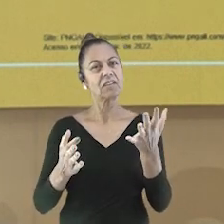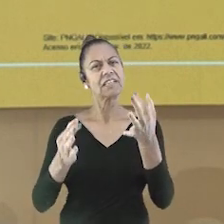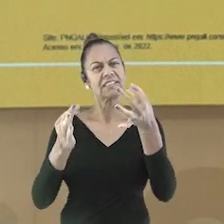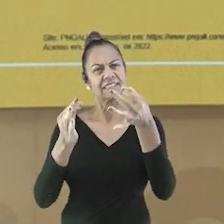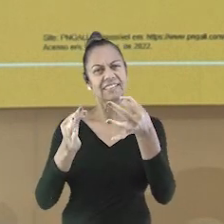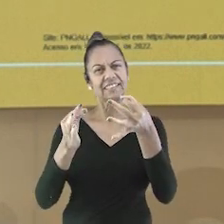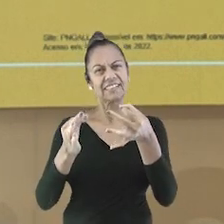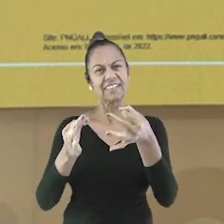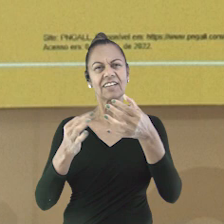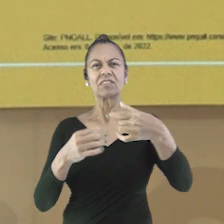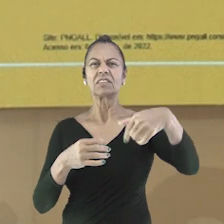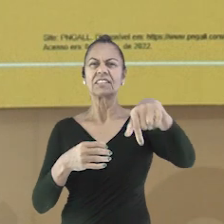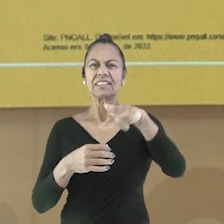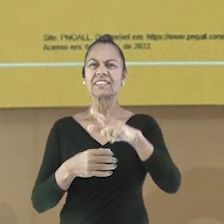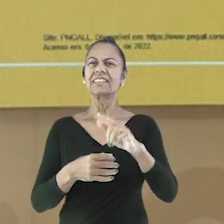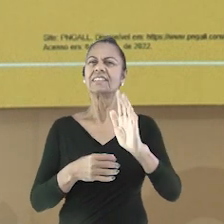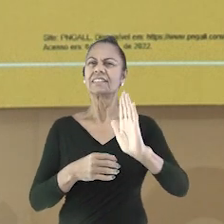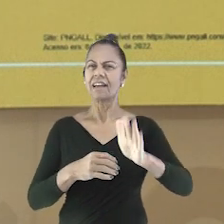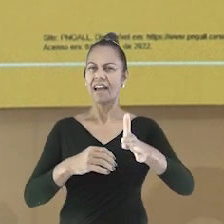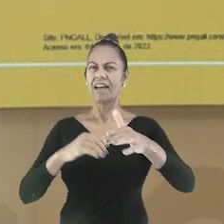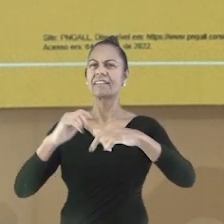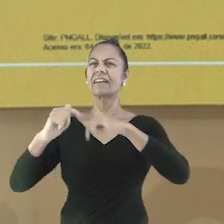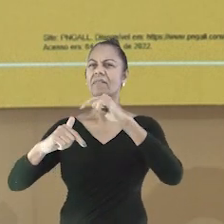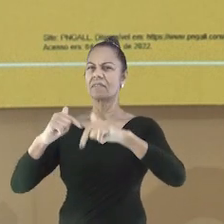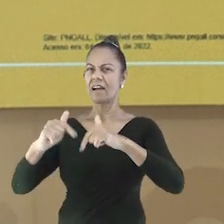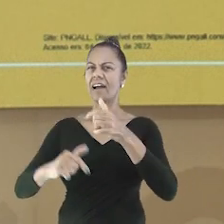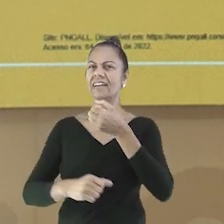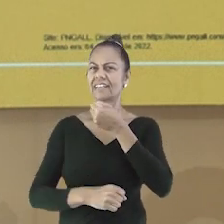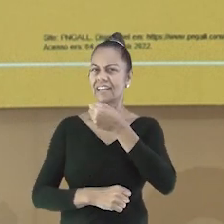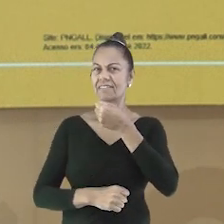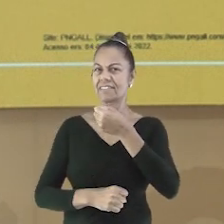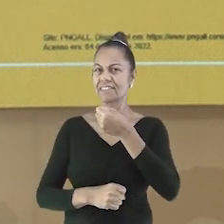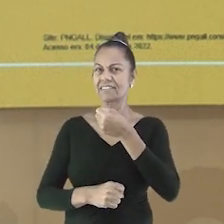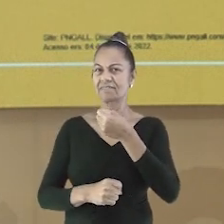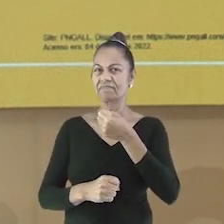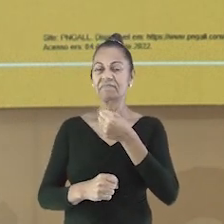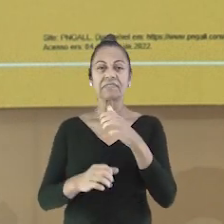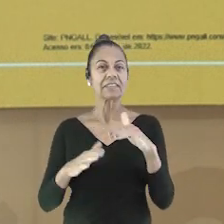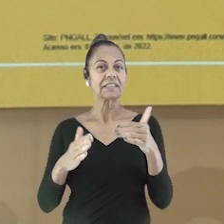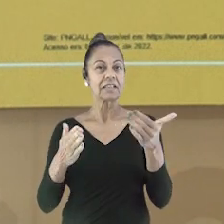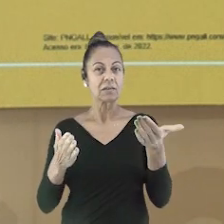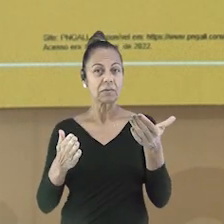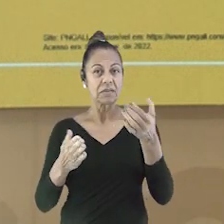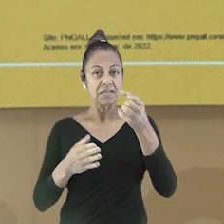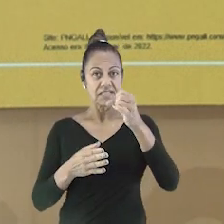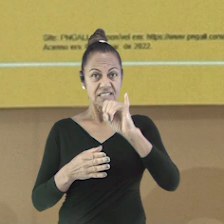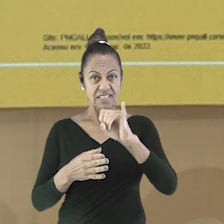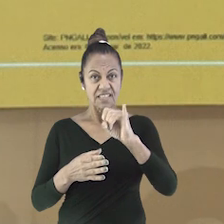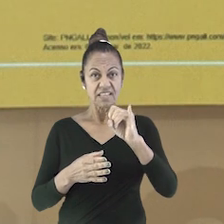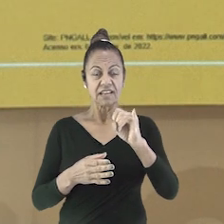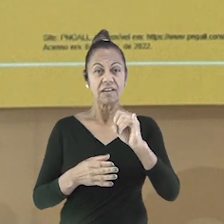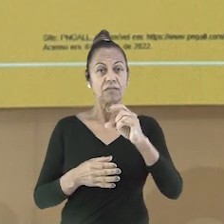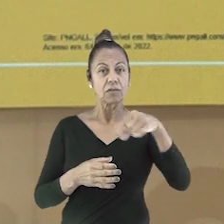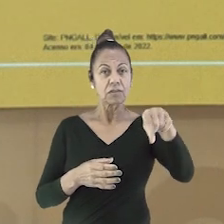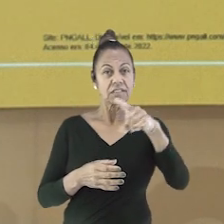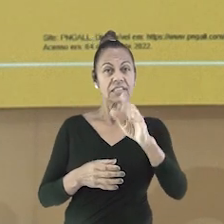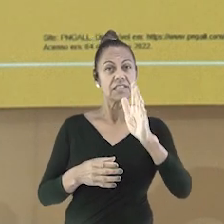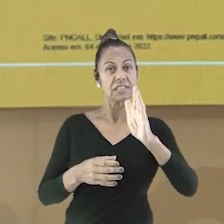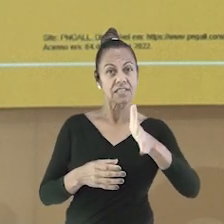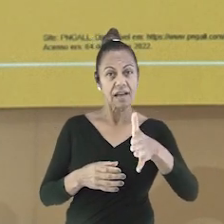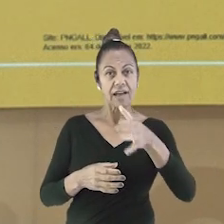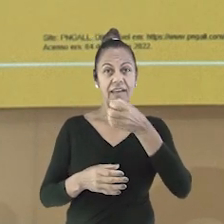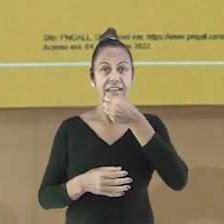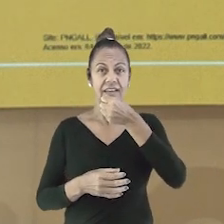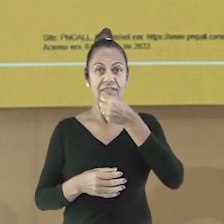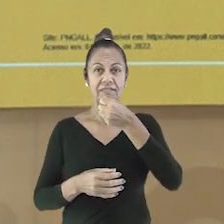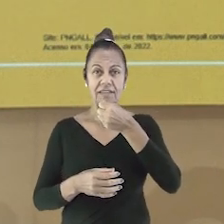Tenho certeza que você já deve ter participado de alguma entrevista de emprego, não é? Pois bem, se você